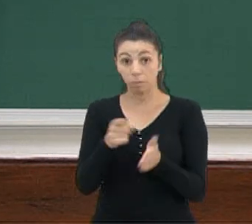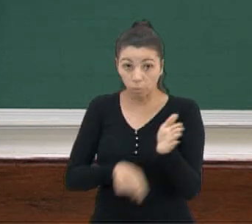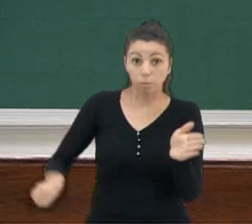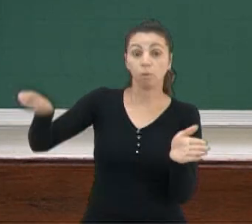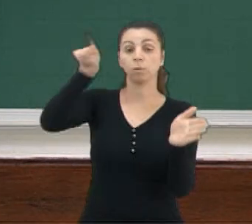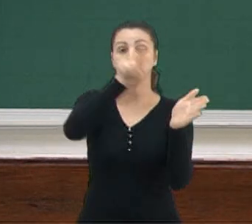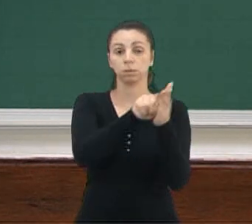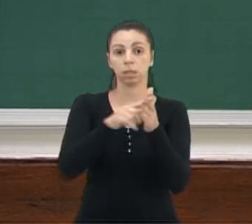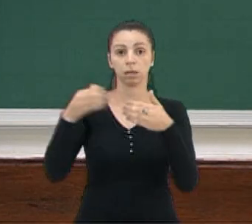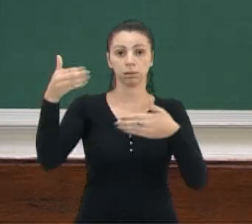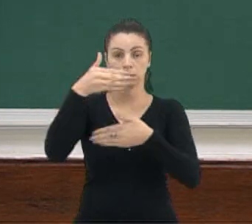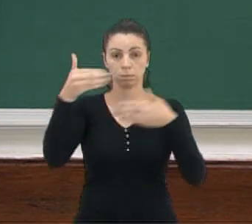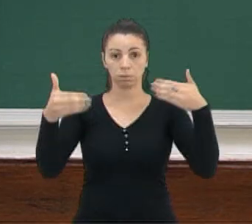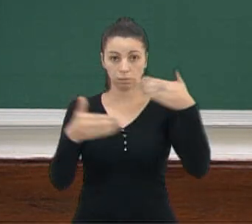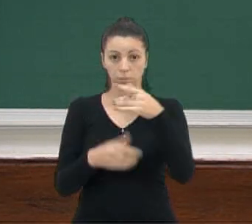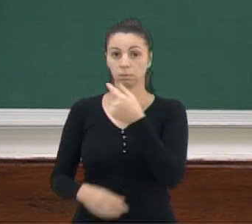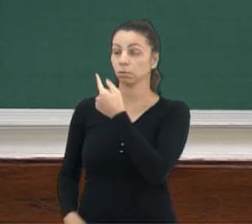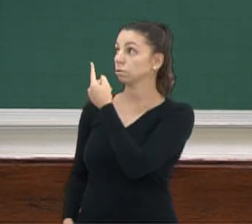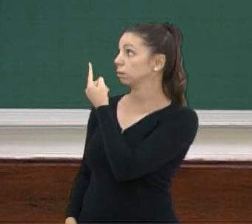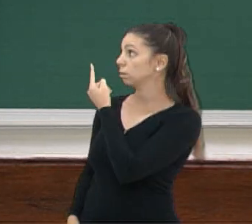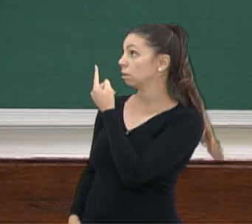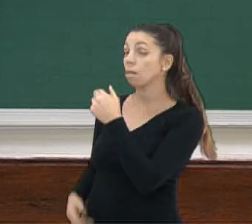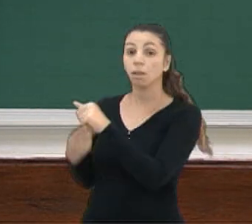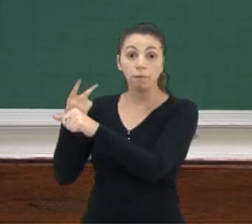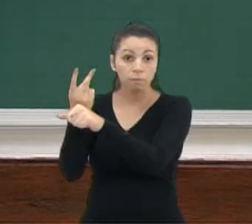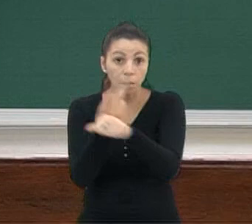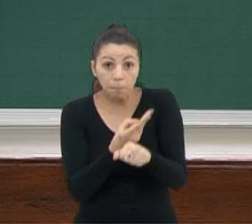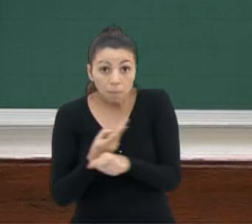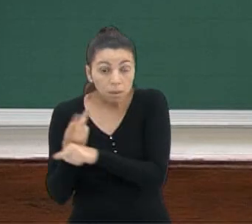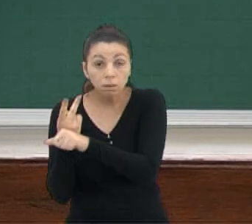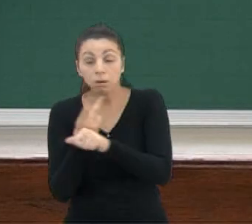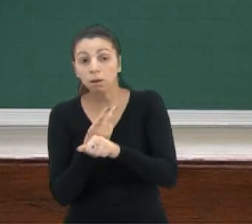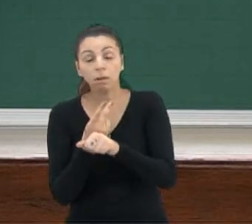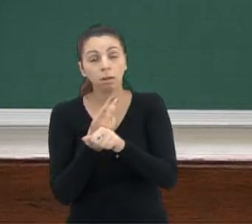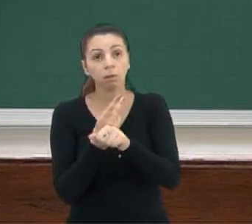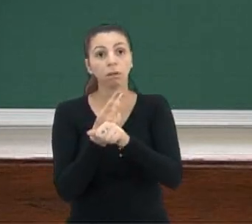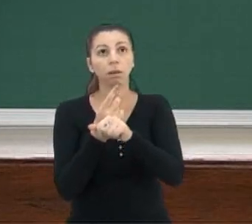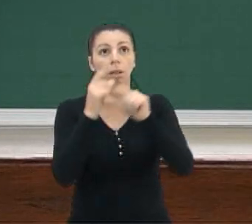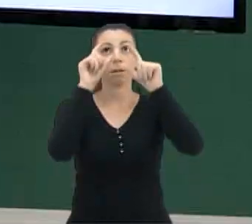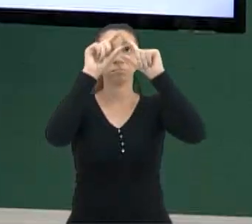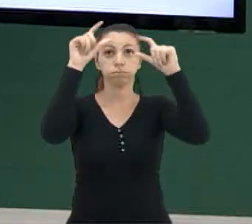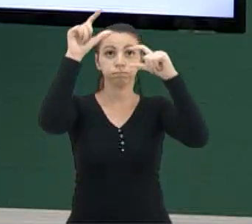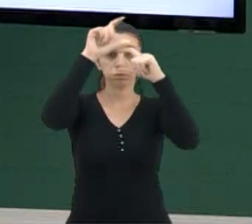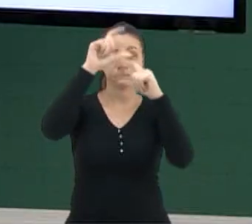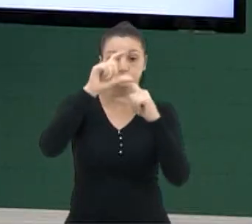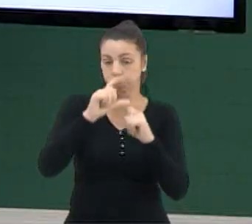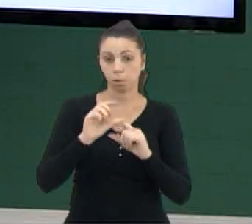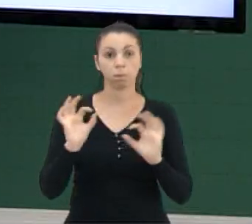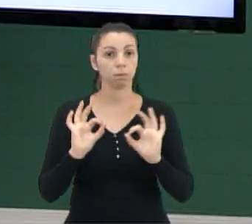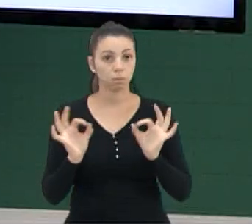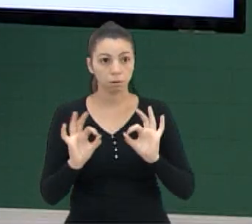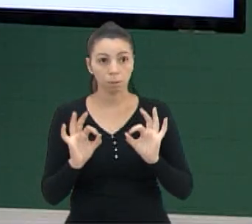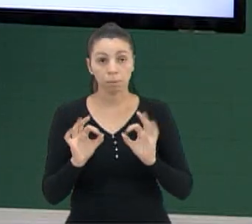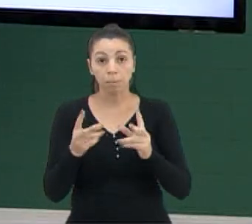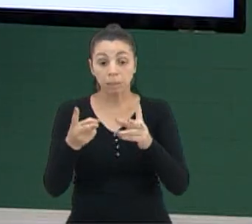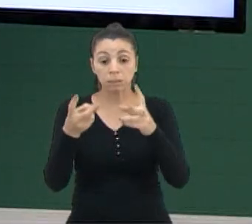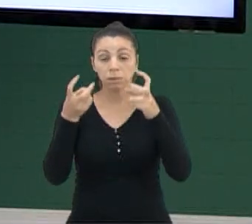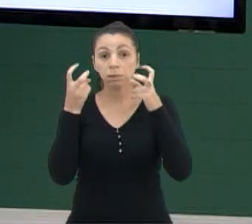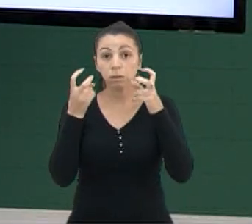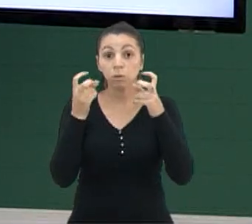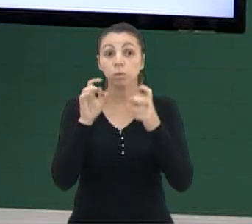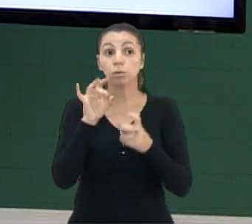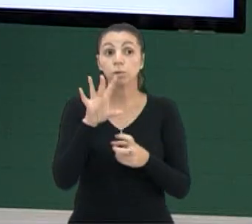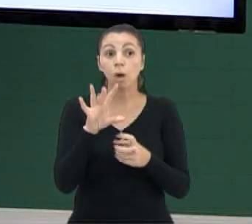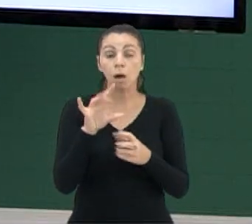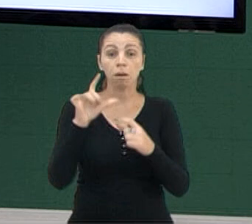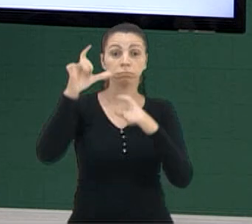vocês. E vocês não vão procurar em todos os parágrafos. Percebam que ele está perguntando